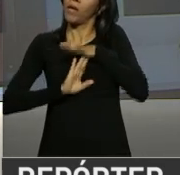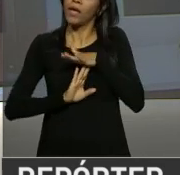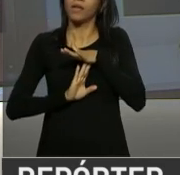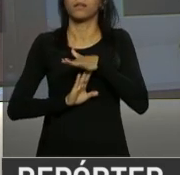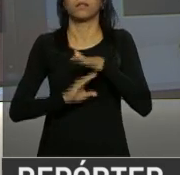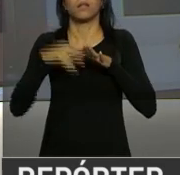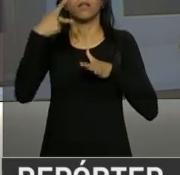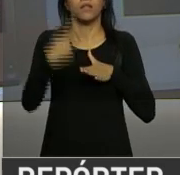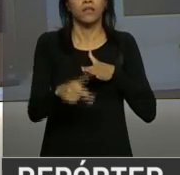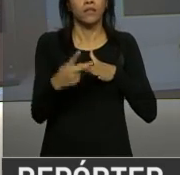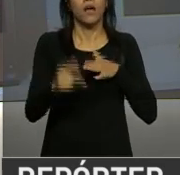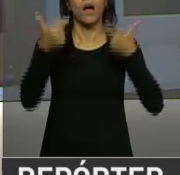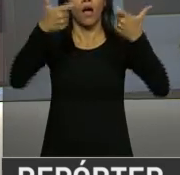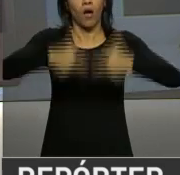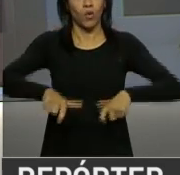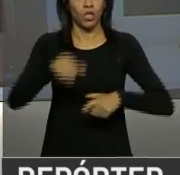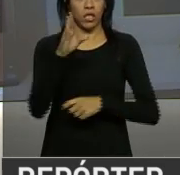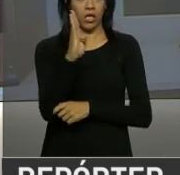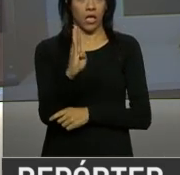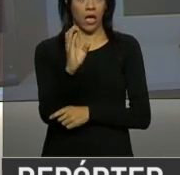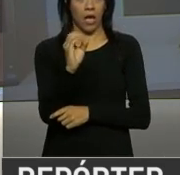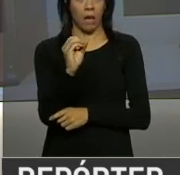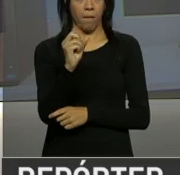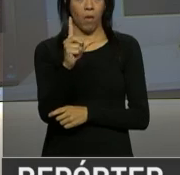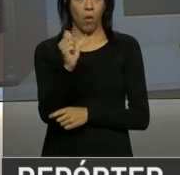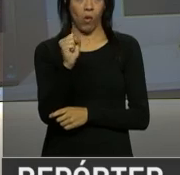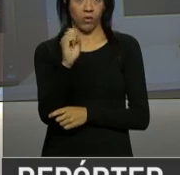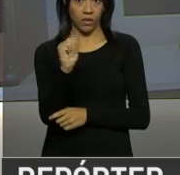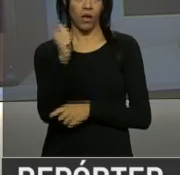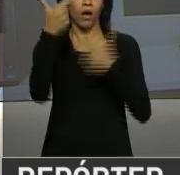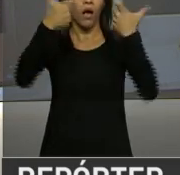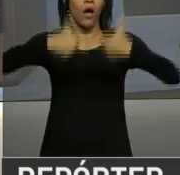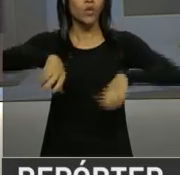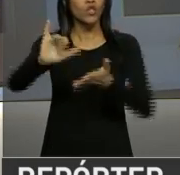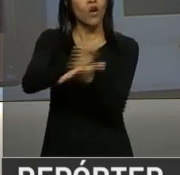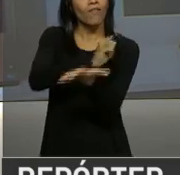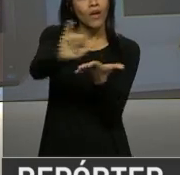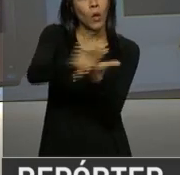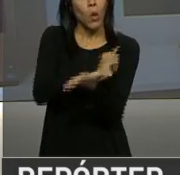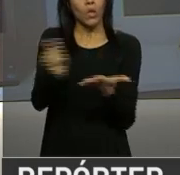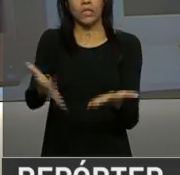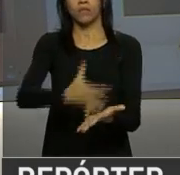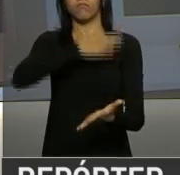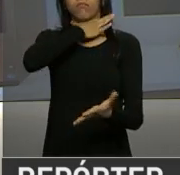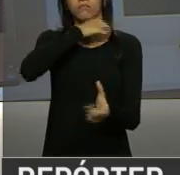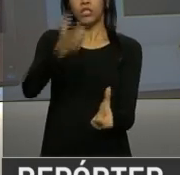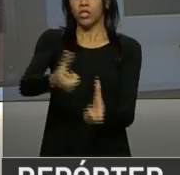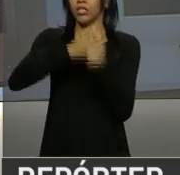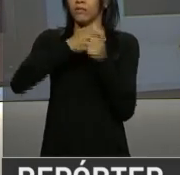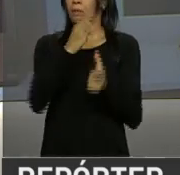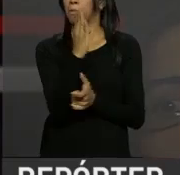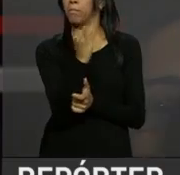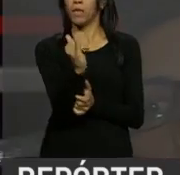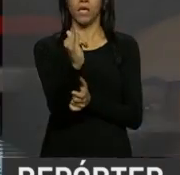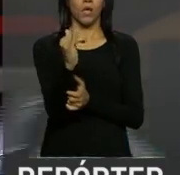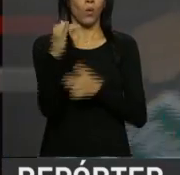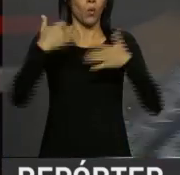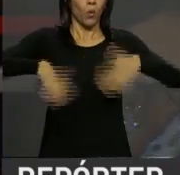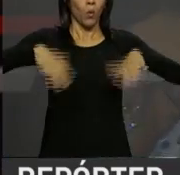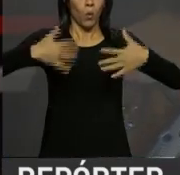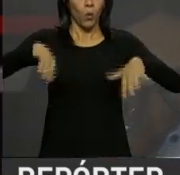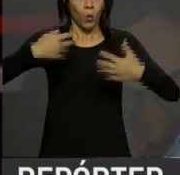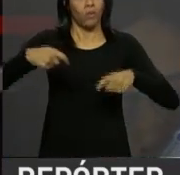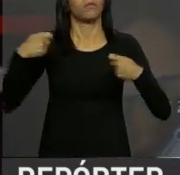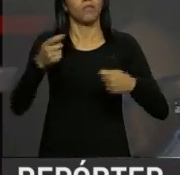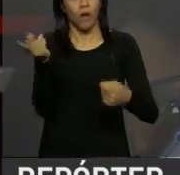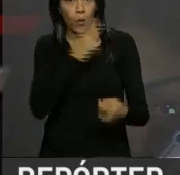Bolsa de Valores de Nova York e dívidas bilionárias poderiam ser cobradas imediatamente. Esse, de